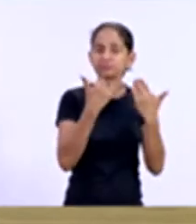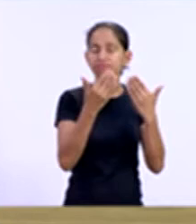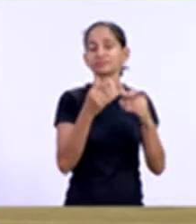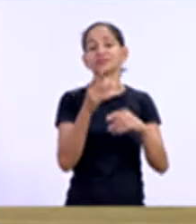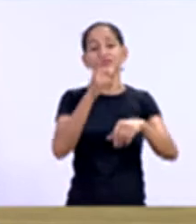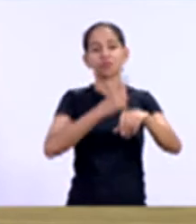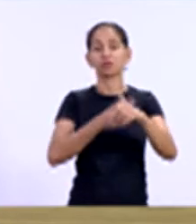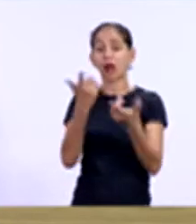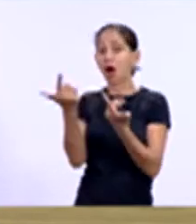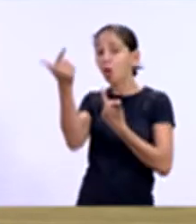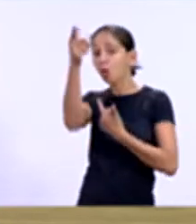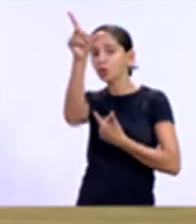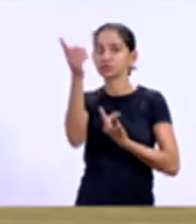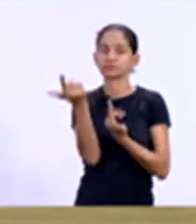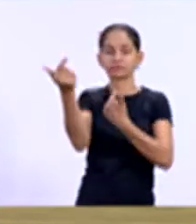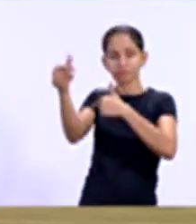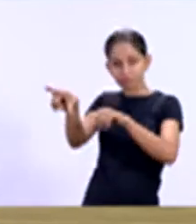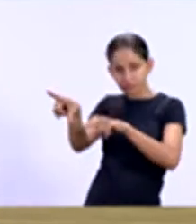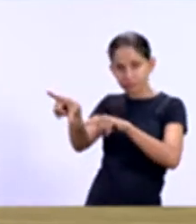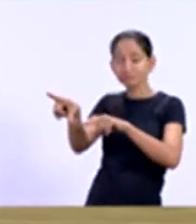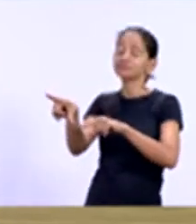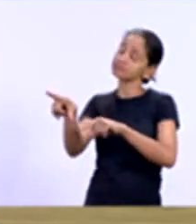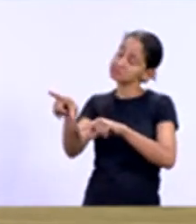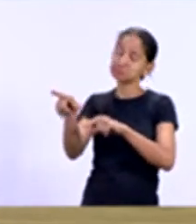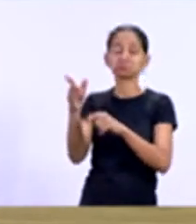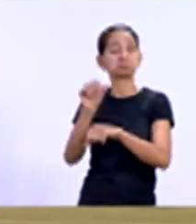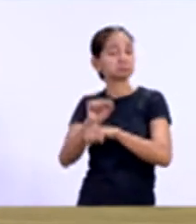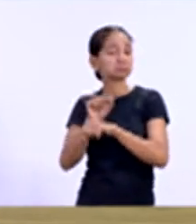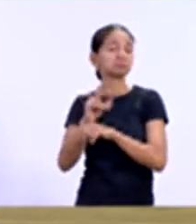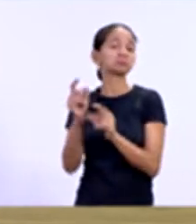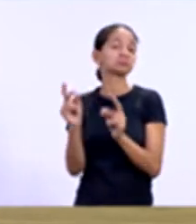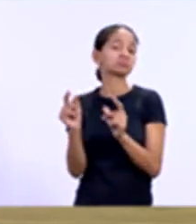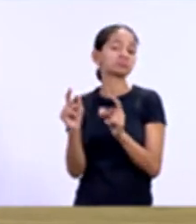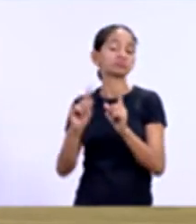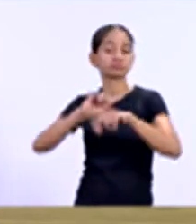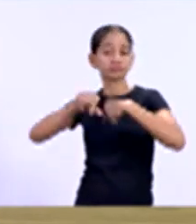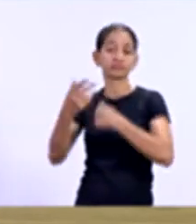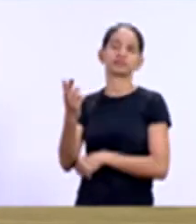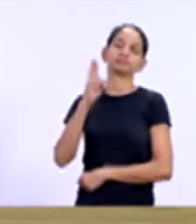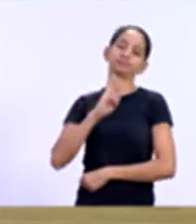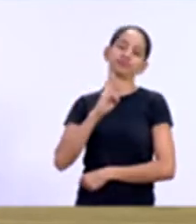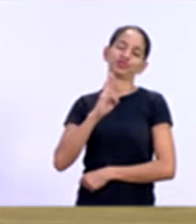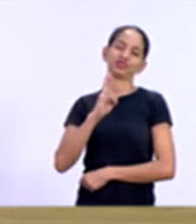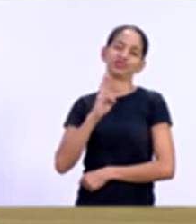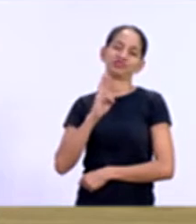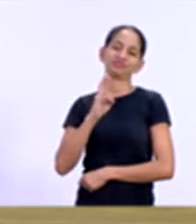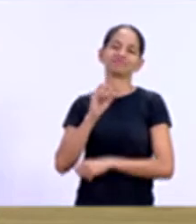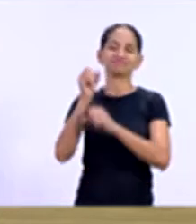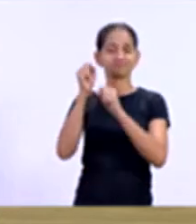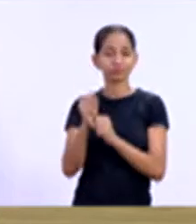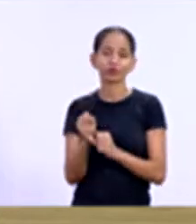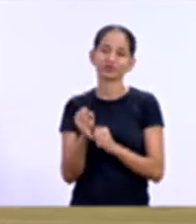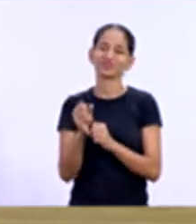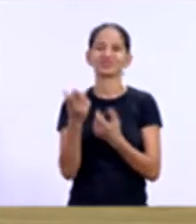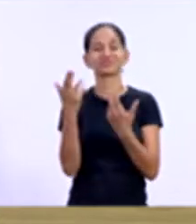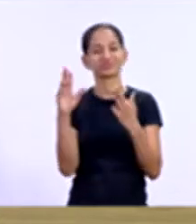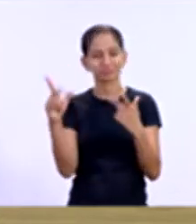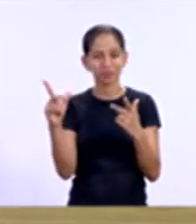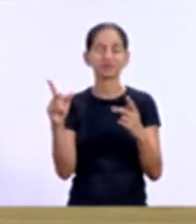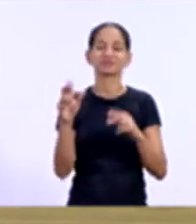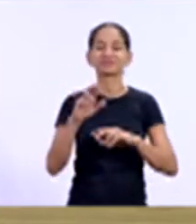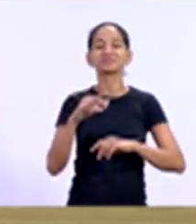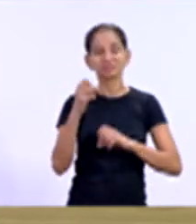não há necessidade desse ao mesmo tempo. Você coloca lá, deixa, a pessoa vem depois e vai trocando essa informação, correto? Então, por